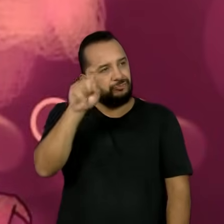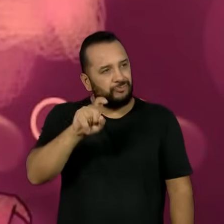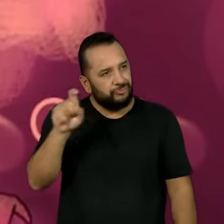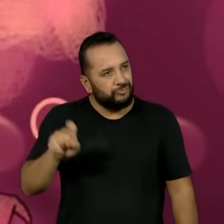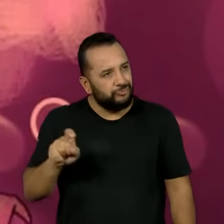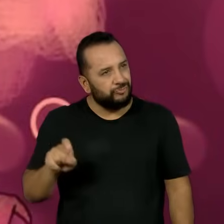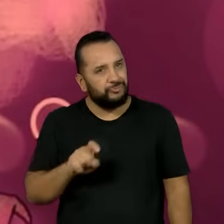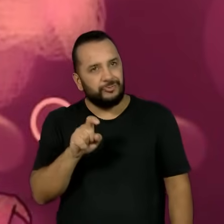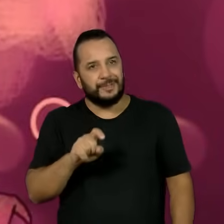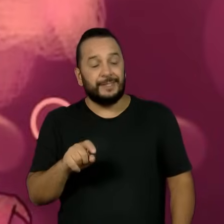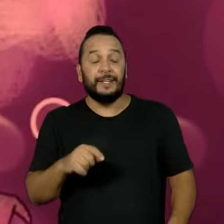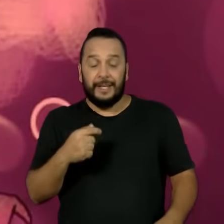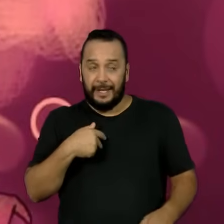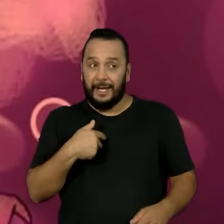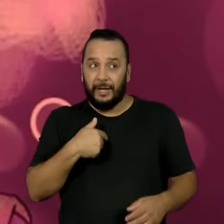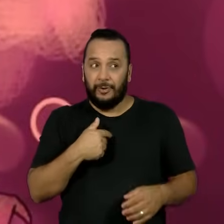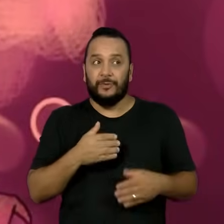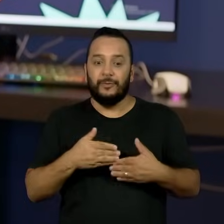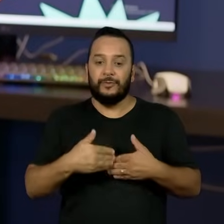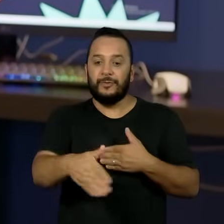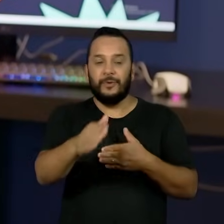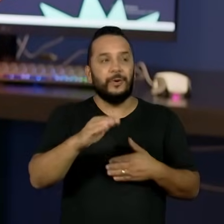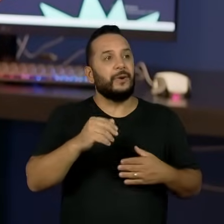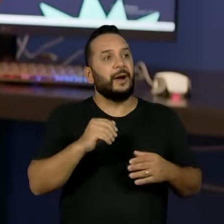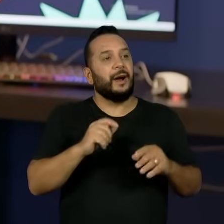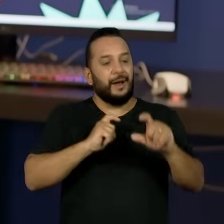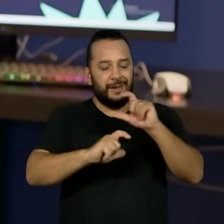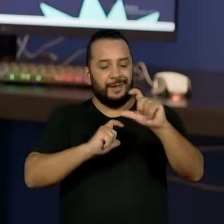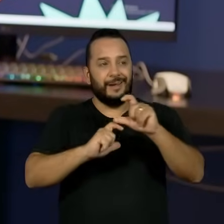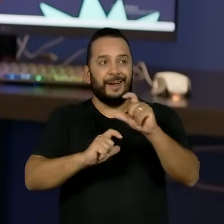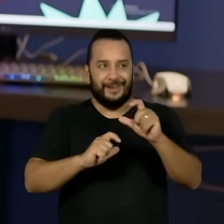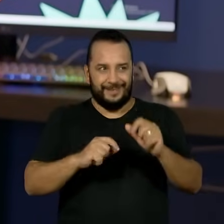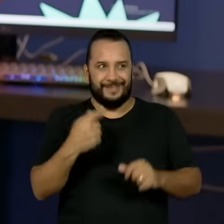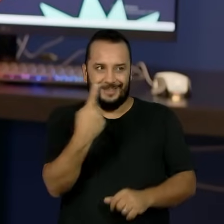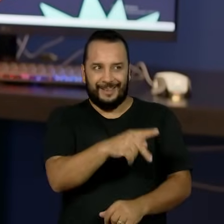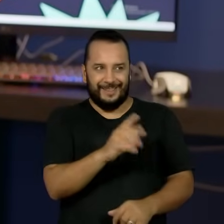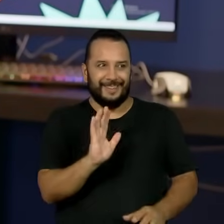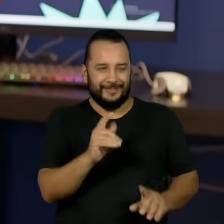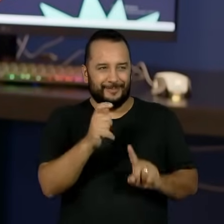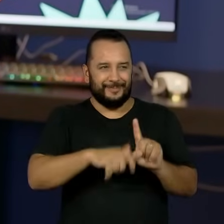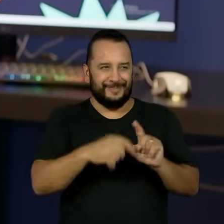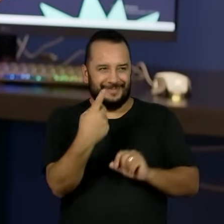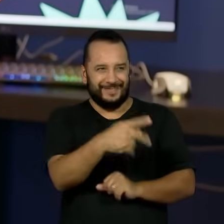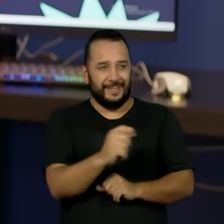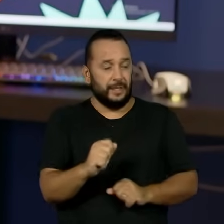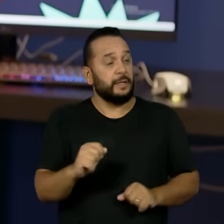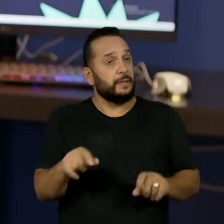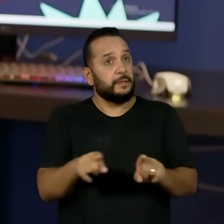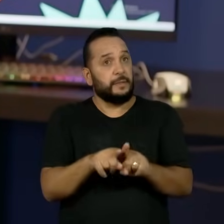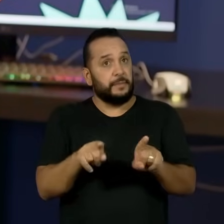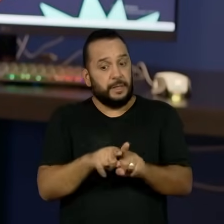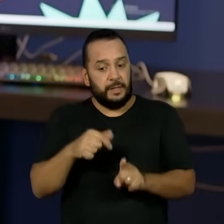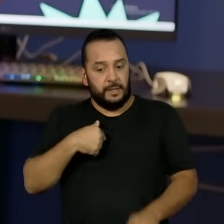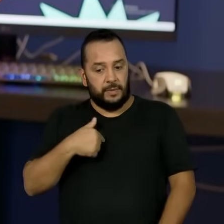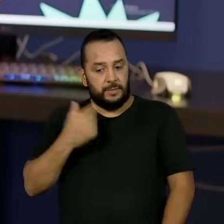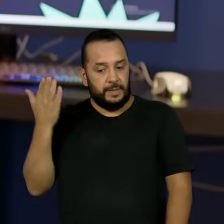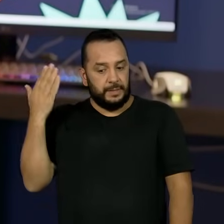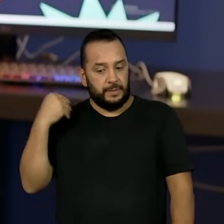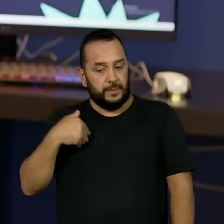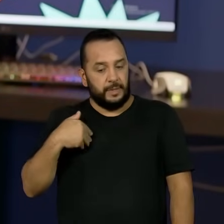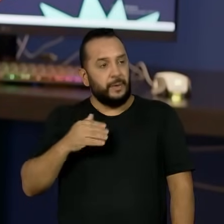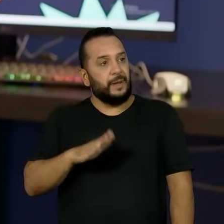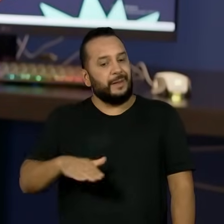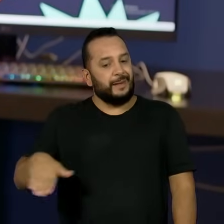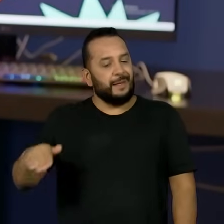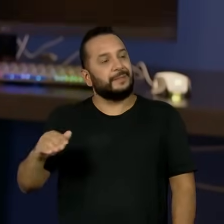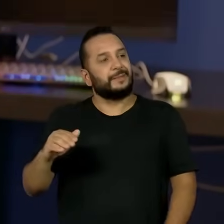quero fazer um quadrinho com ela também. Eu, enquanto uma criança negra, me faltou um pouco desse referencial. Então